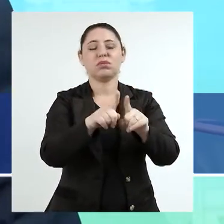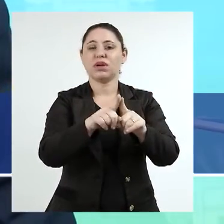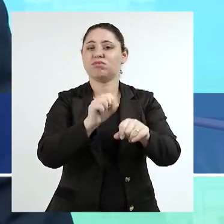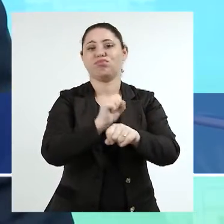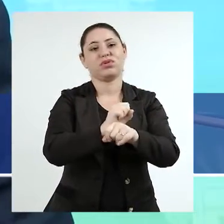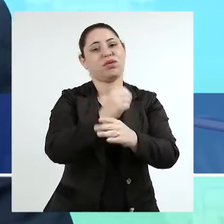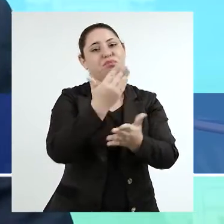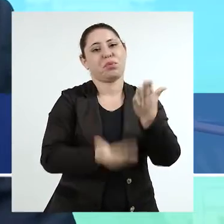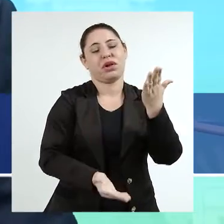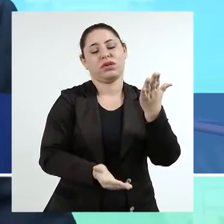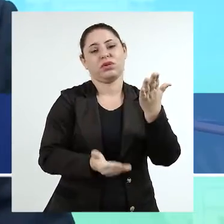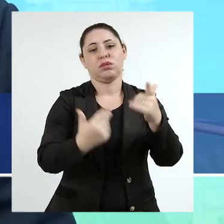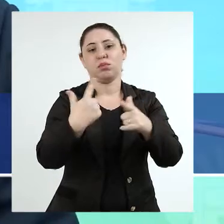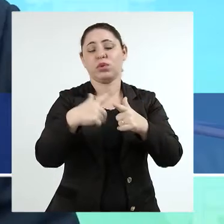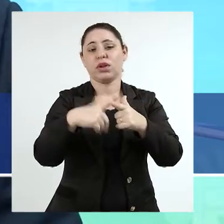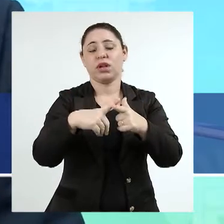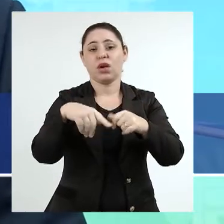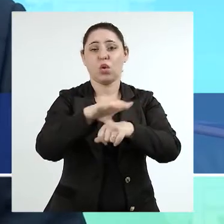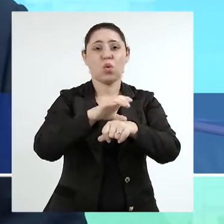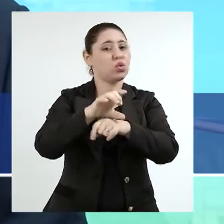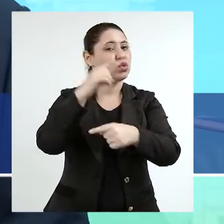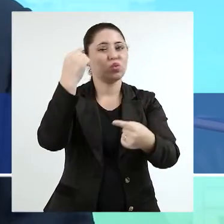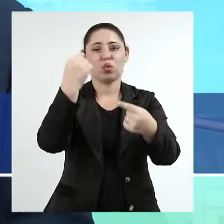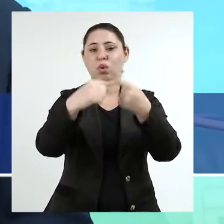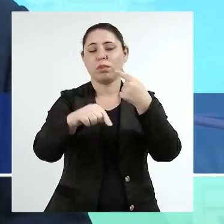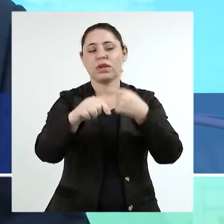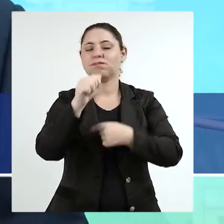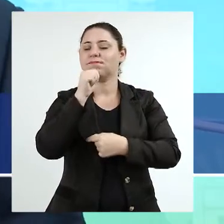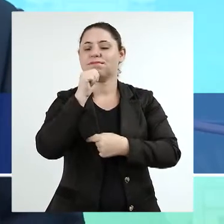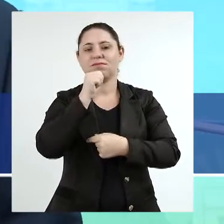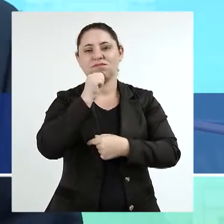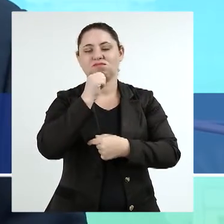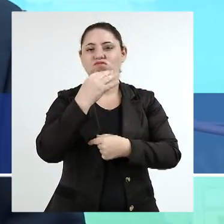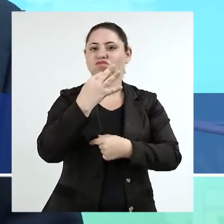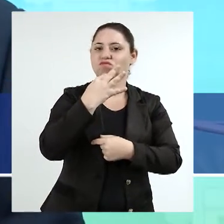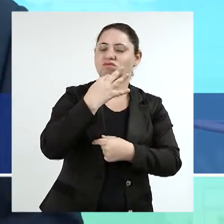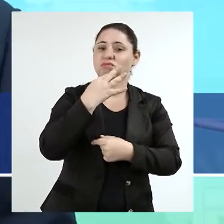por entenderem ser inconstitucional, e na prática a gente ainda